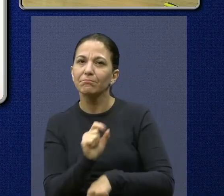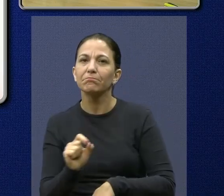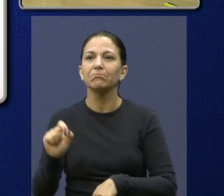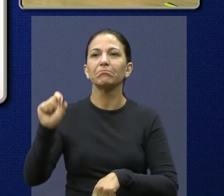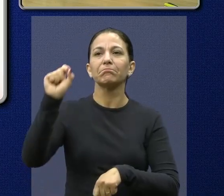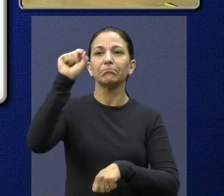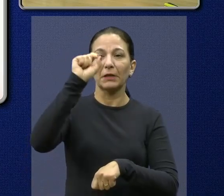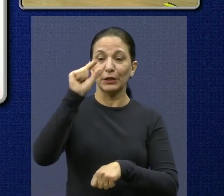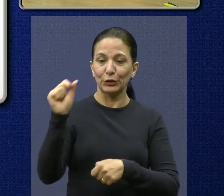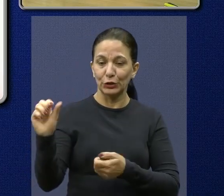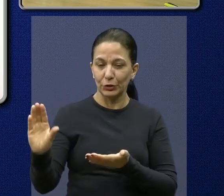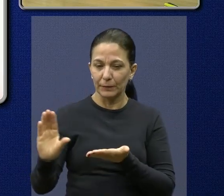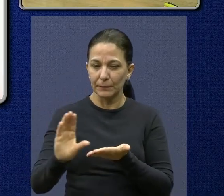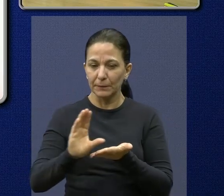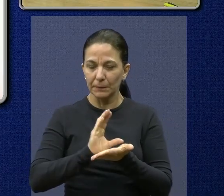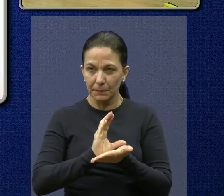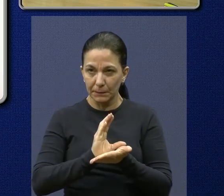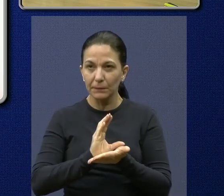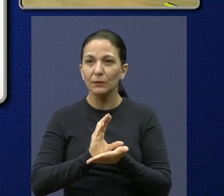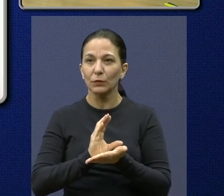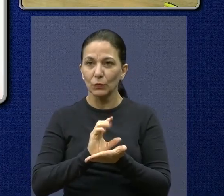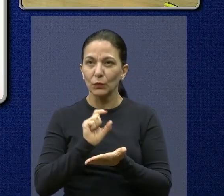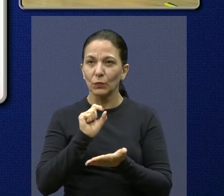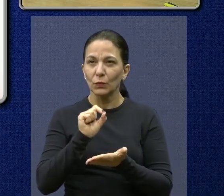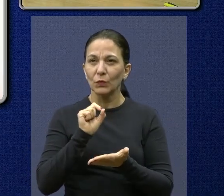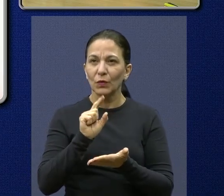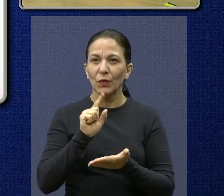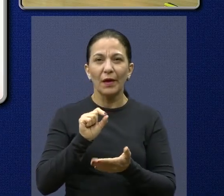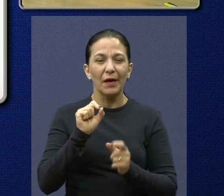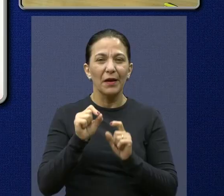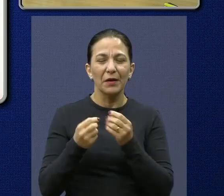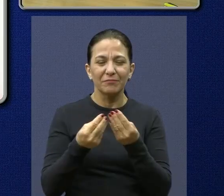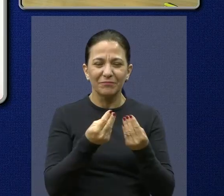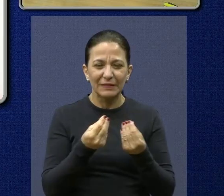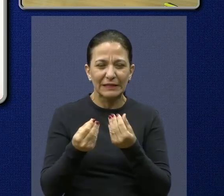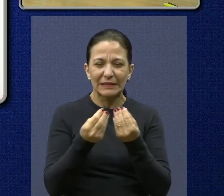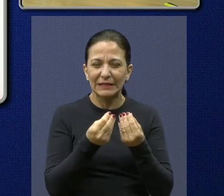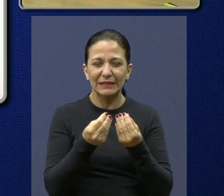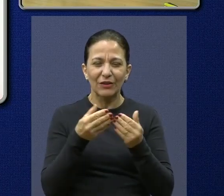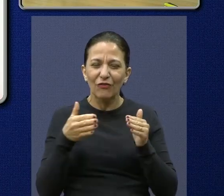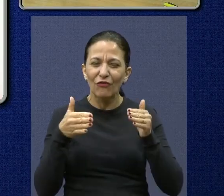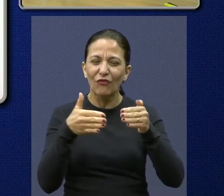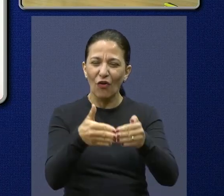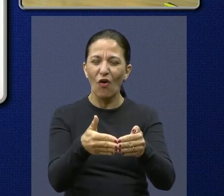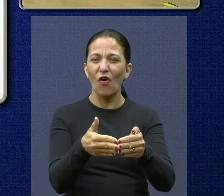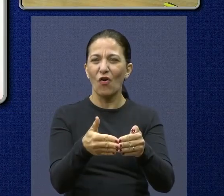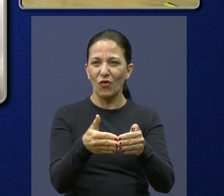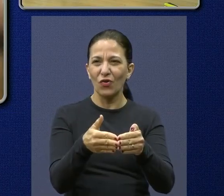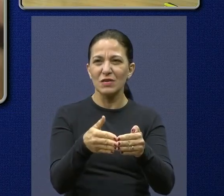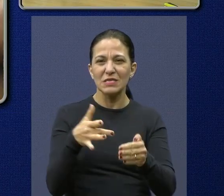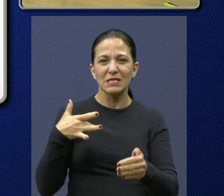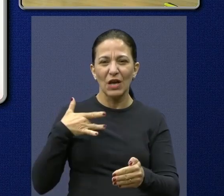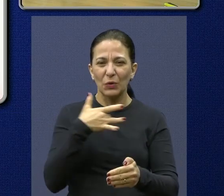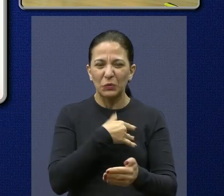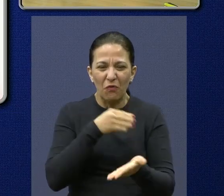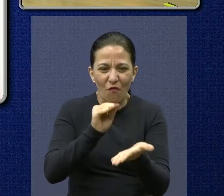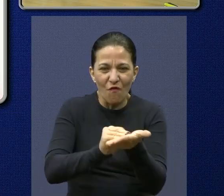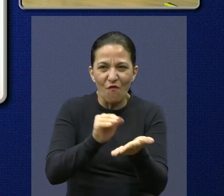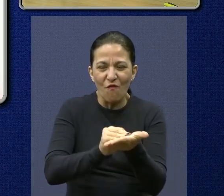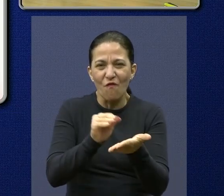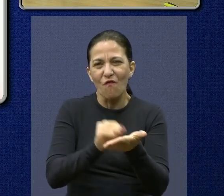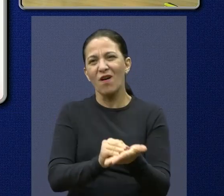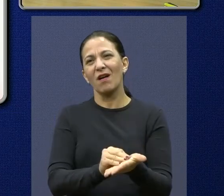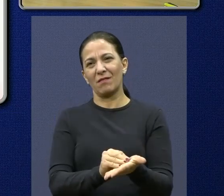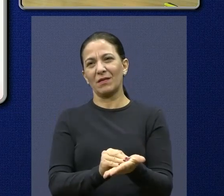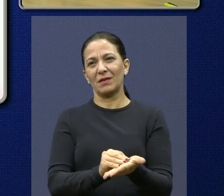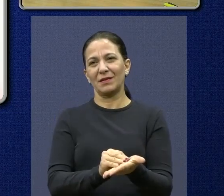essa arrecadação que é um escárnio voltada para a saúde, não vai acontecer.